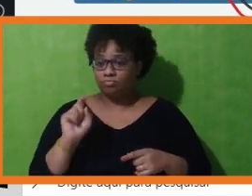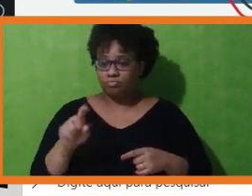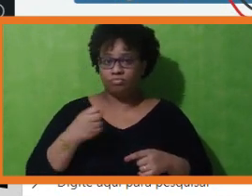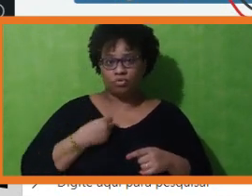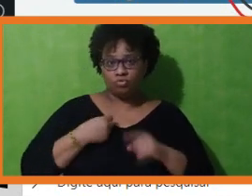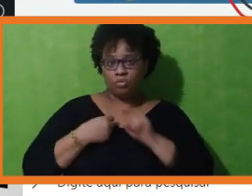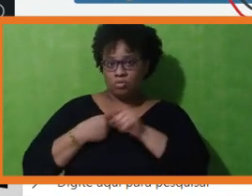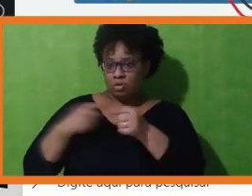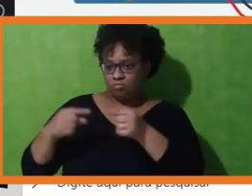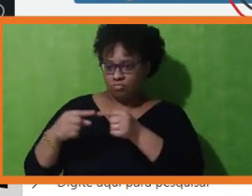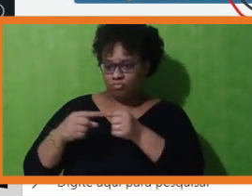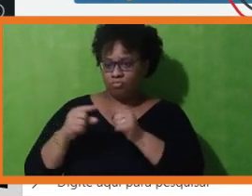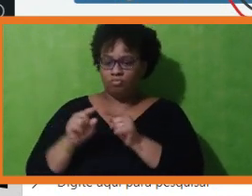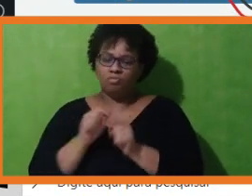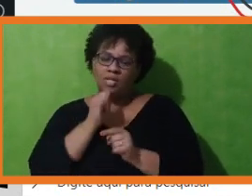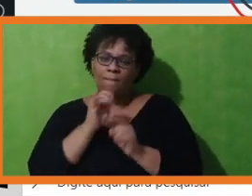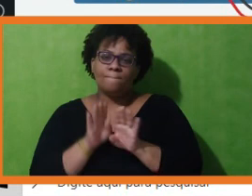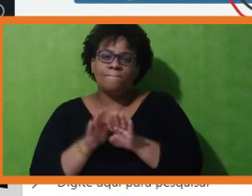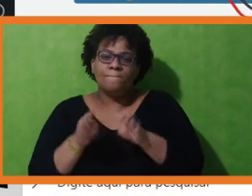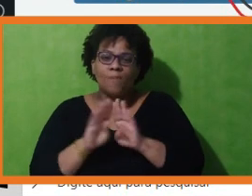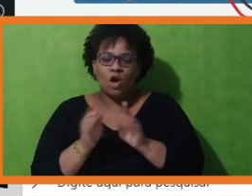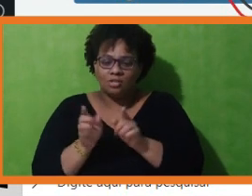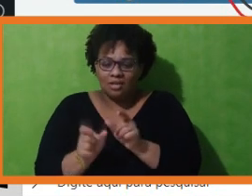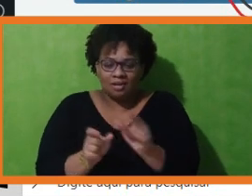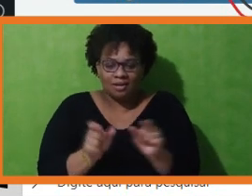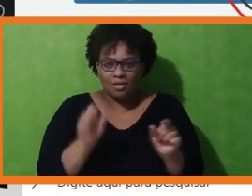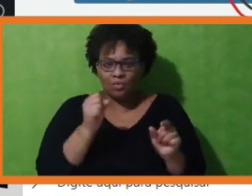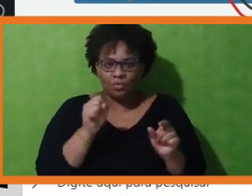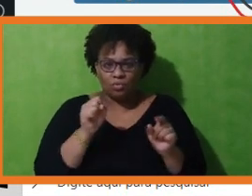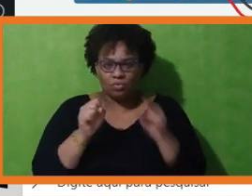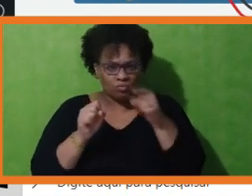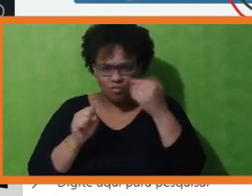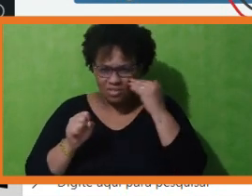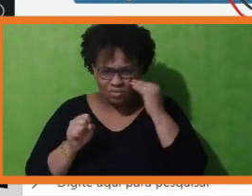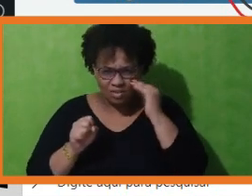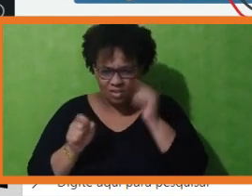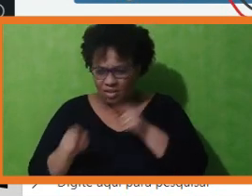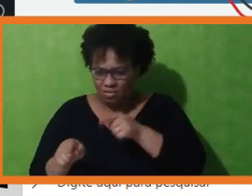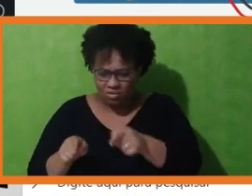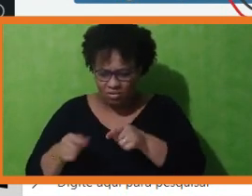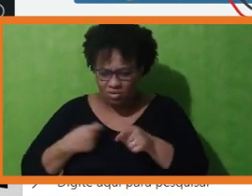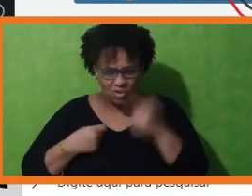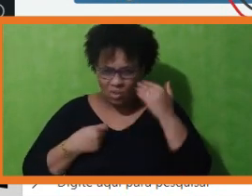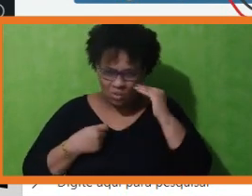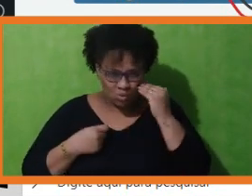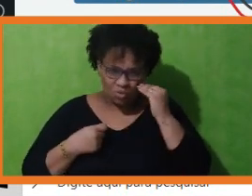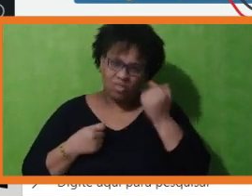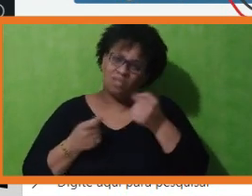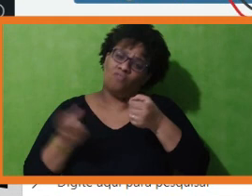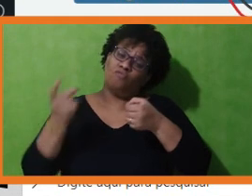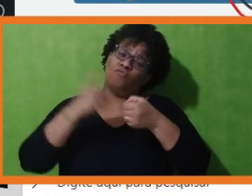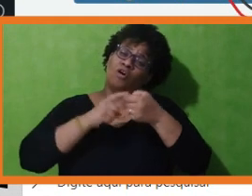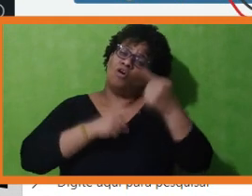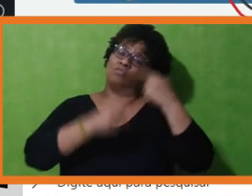Onde é que está o botão 1, certo? O valor inteiro lá, botão 1, porta 8. Se você não está entendendo esse comando aqui, botão 1 recebe